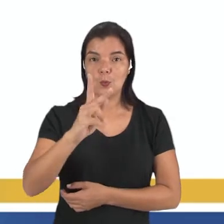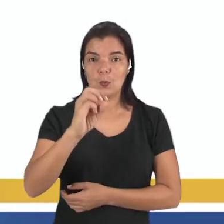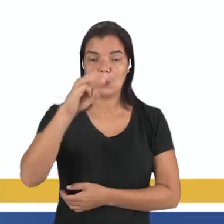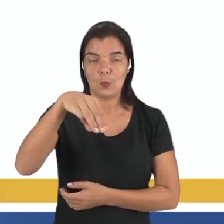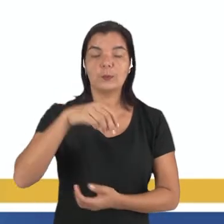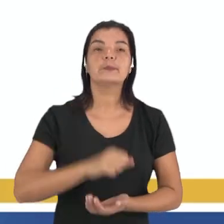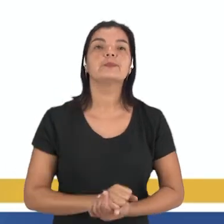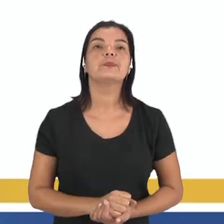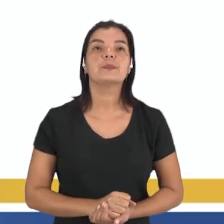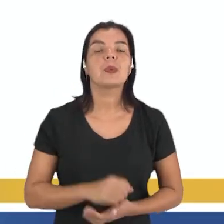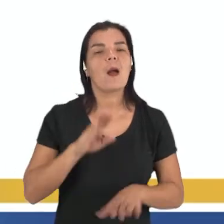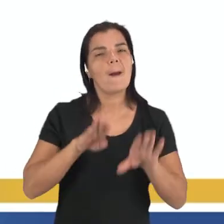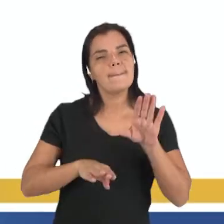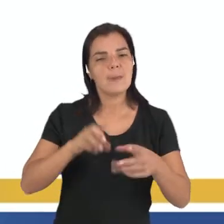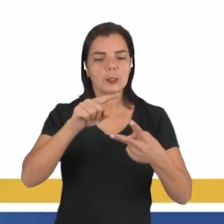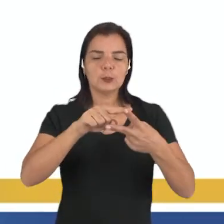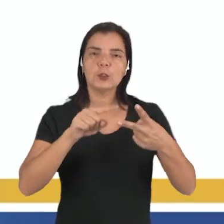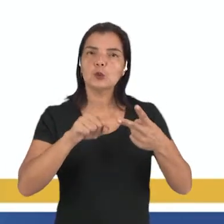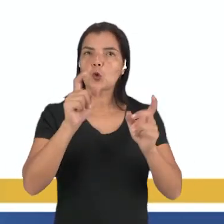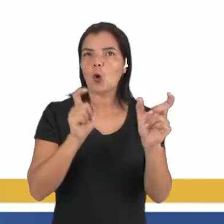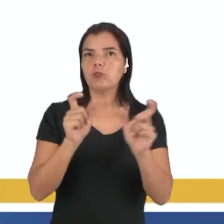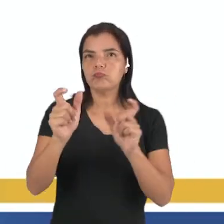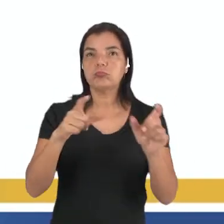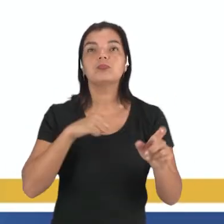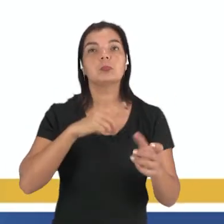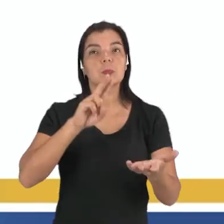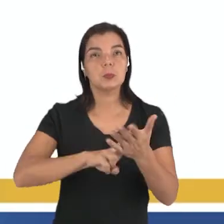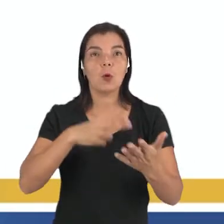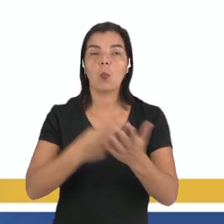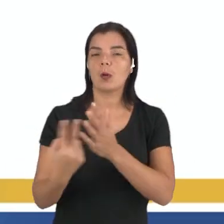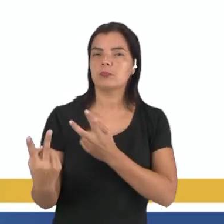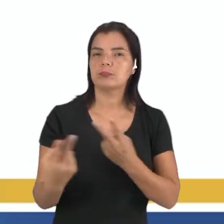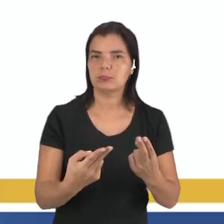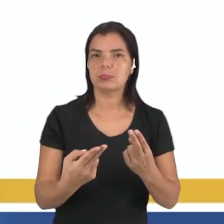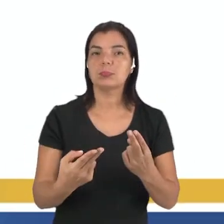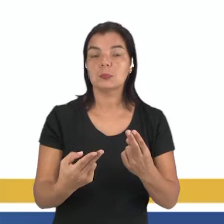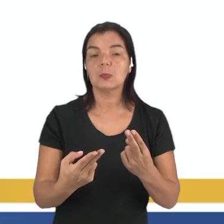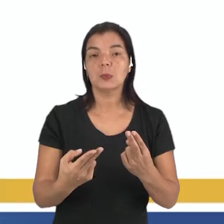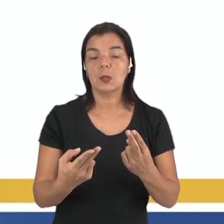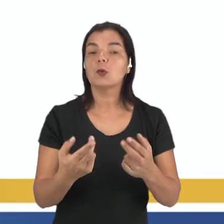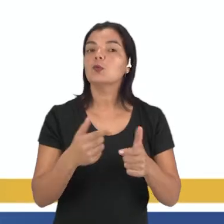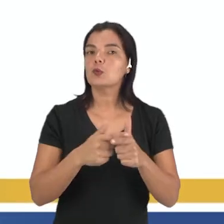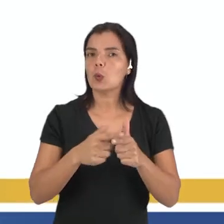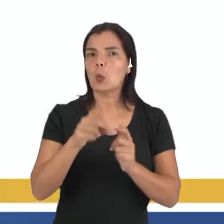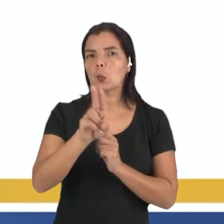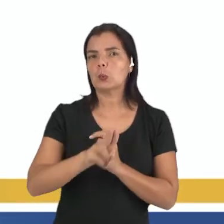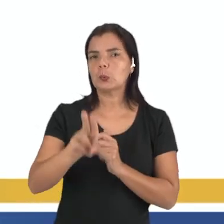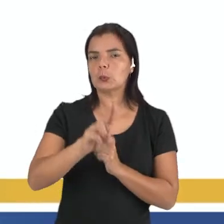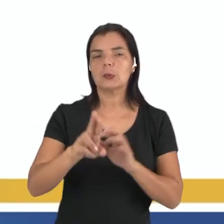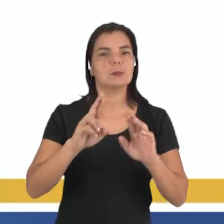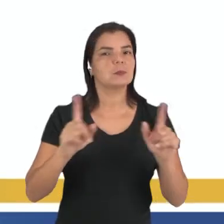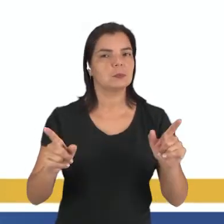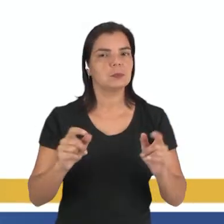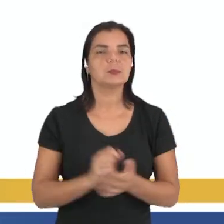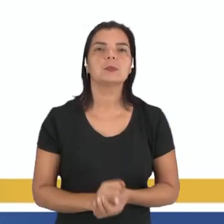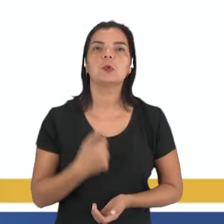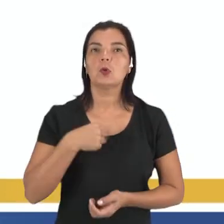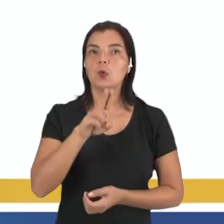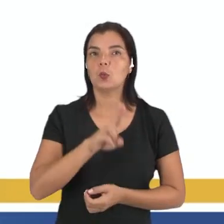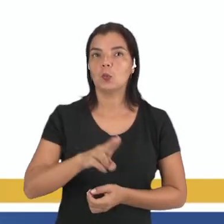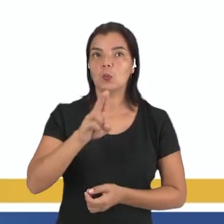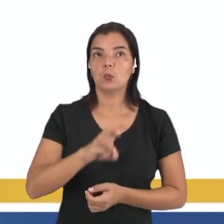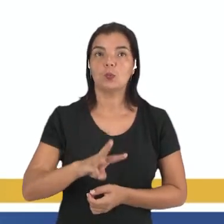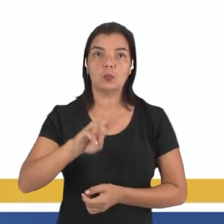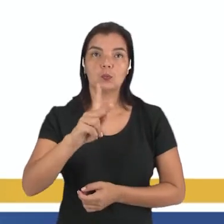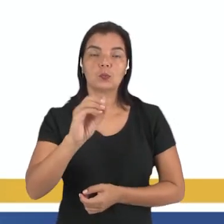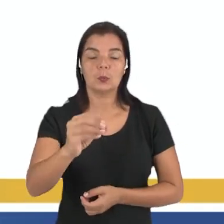whom. Apesar dessas duas palavras também serem traduzidas da mesma forma, a situação do uso vai ser também diferente. Então nós usamos o